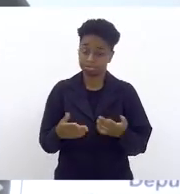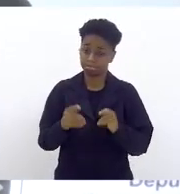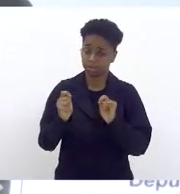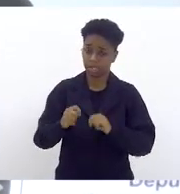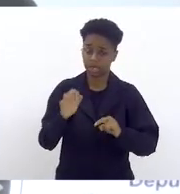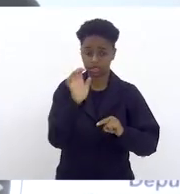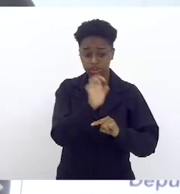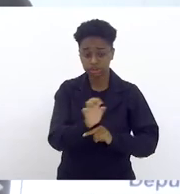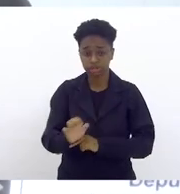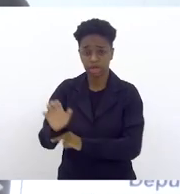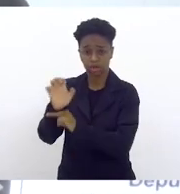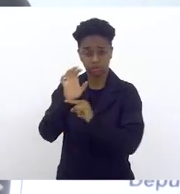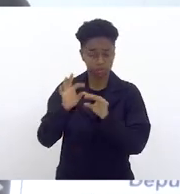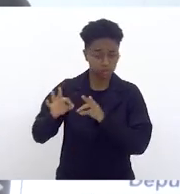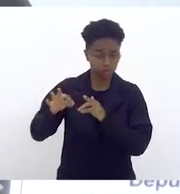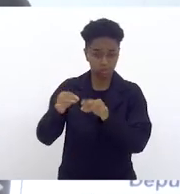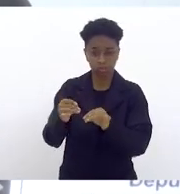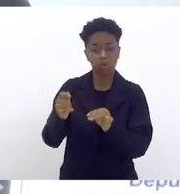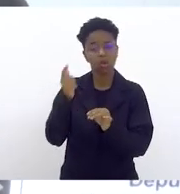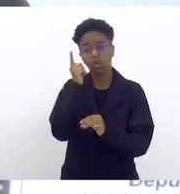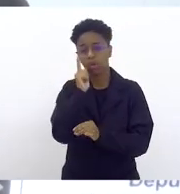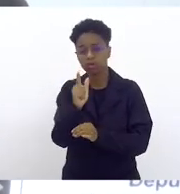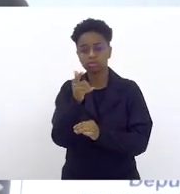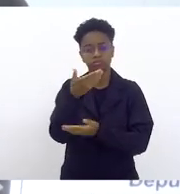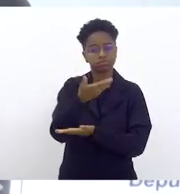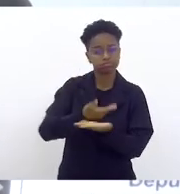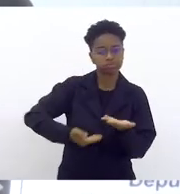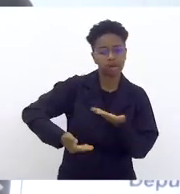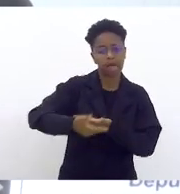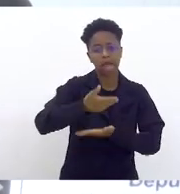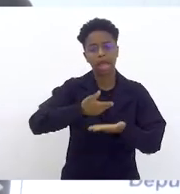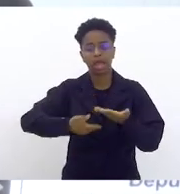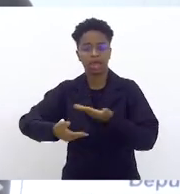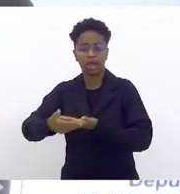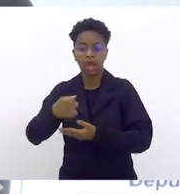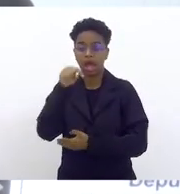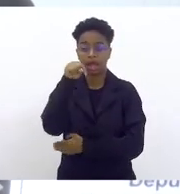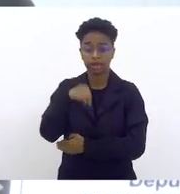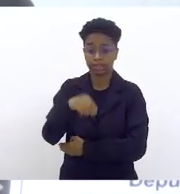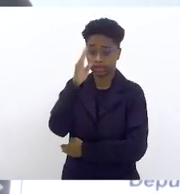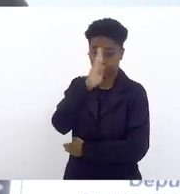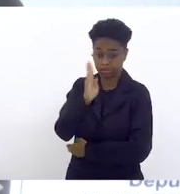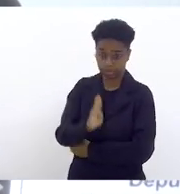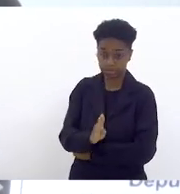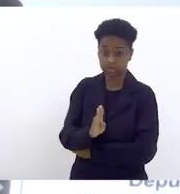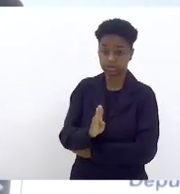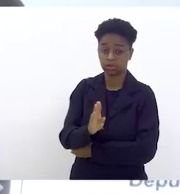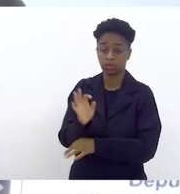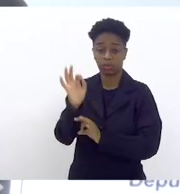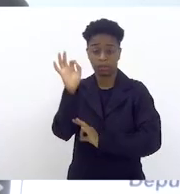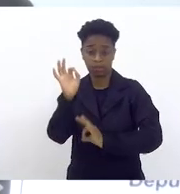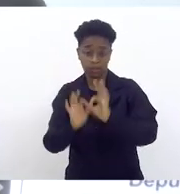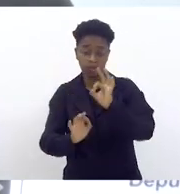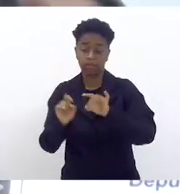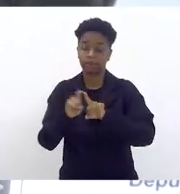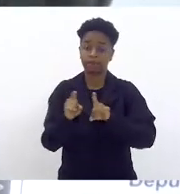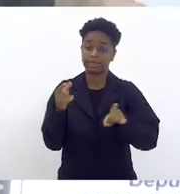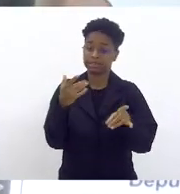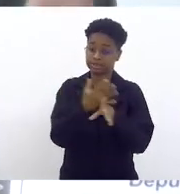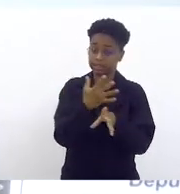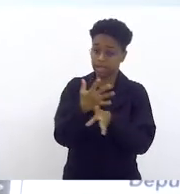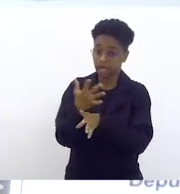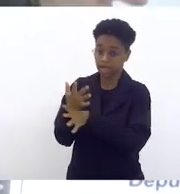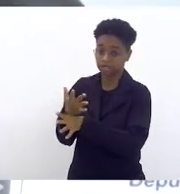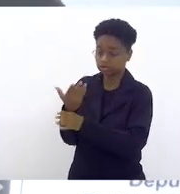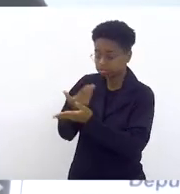Federados pudessem trocar-se energia com o Brasil e os seus planos e os municípios com